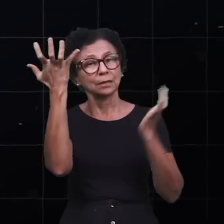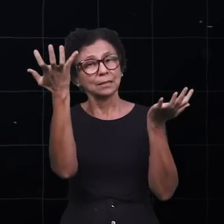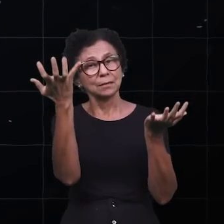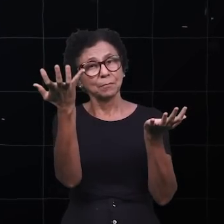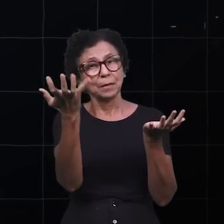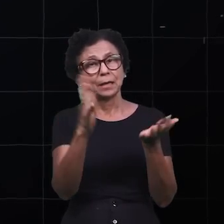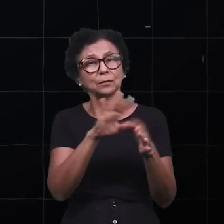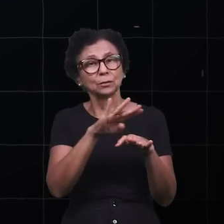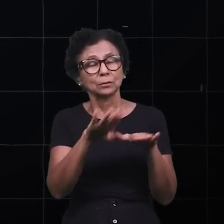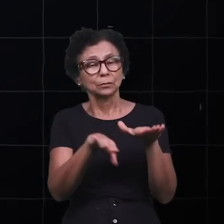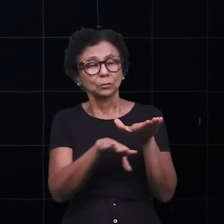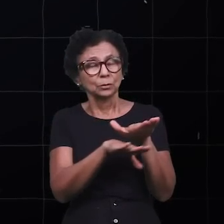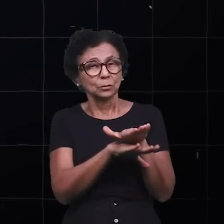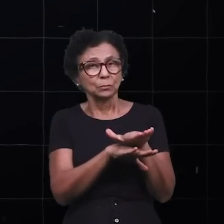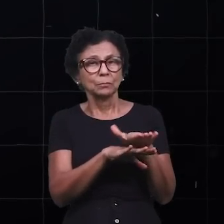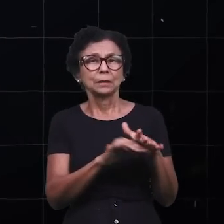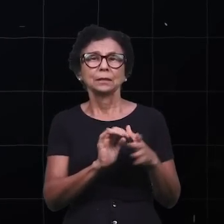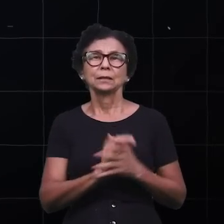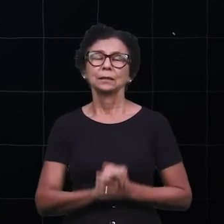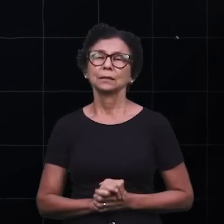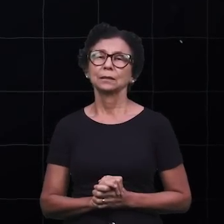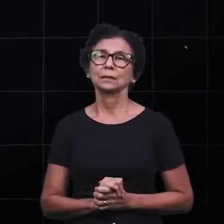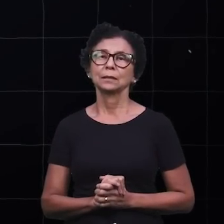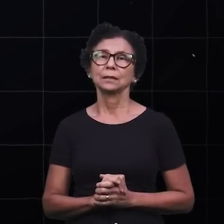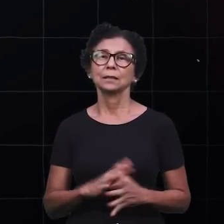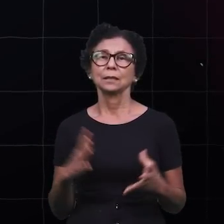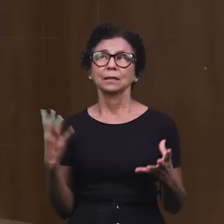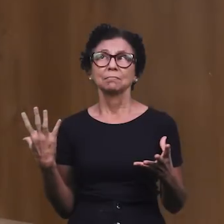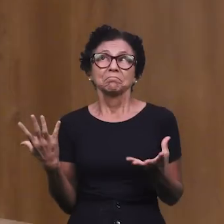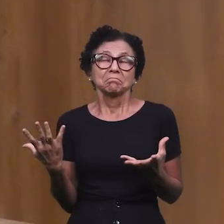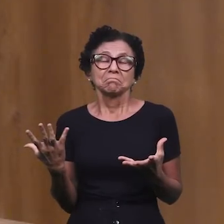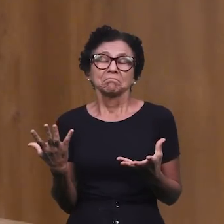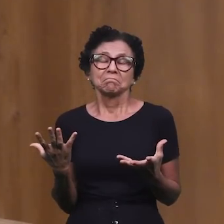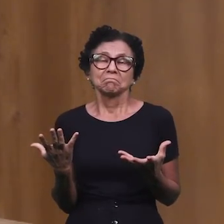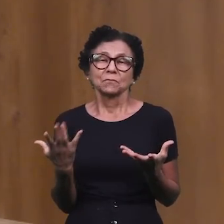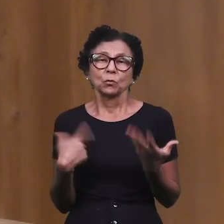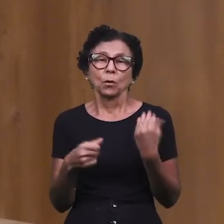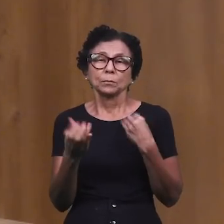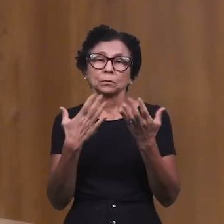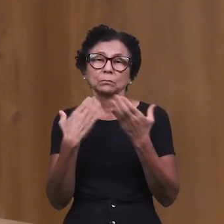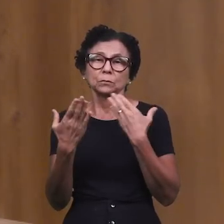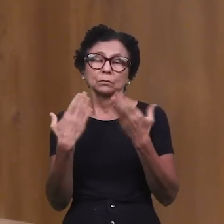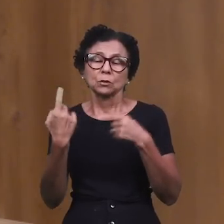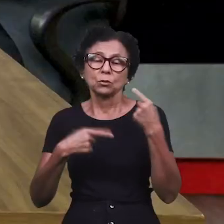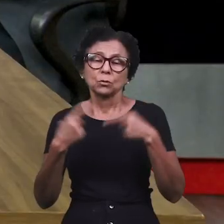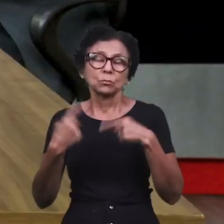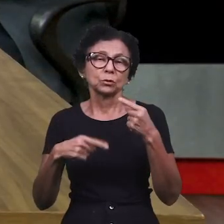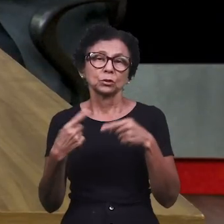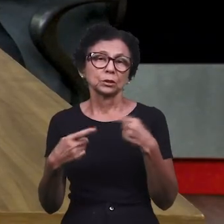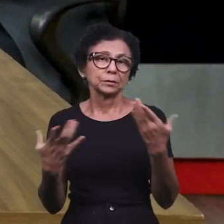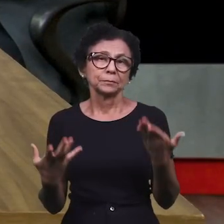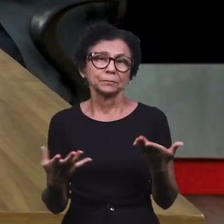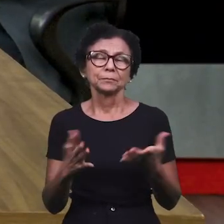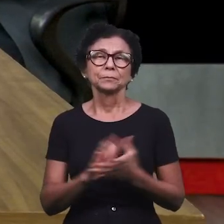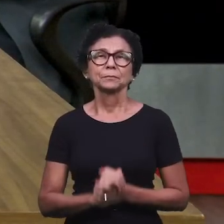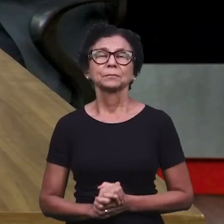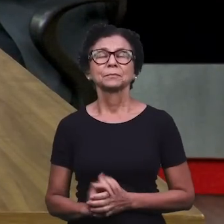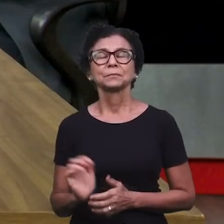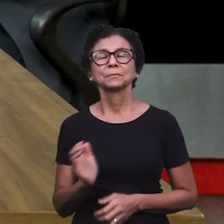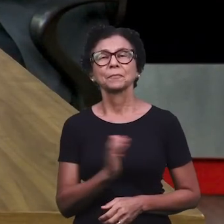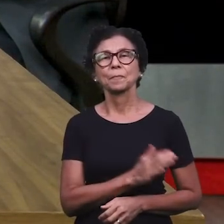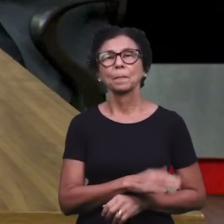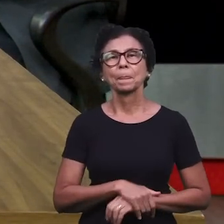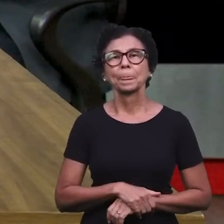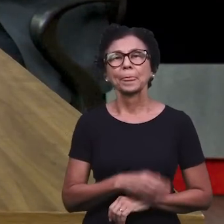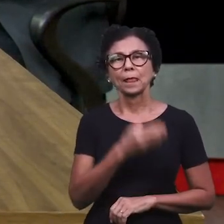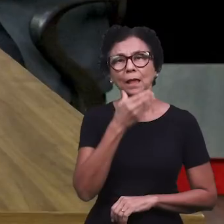colocam esta conclusão quase além da discussão. Interessante que esse Fred Hoyle, uma vez ele